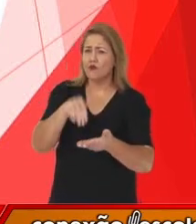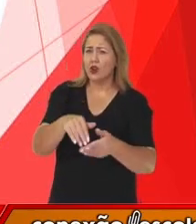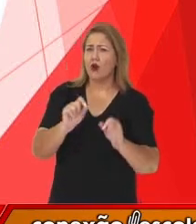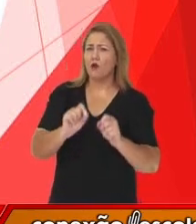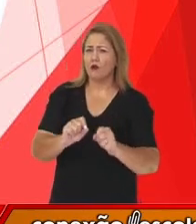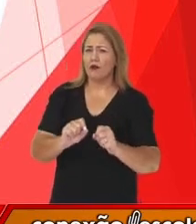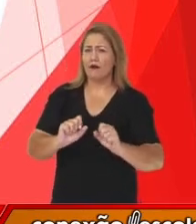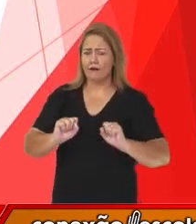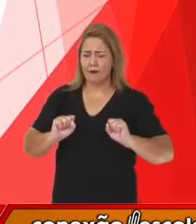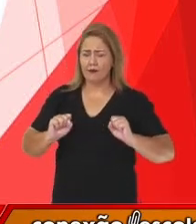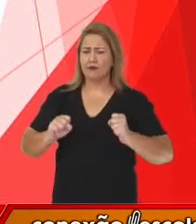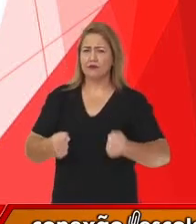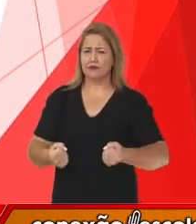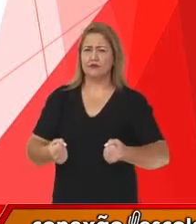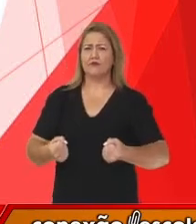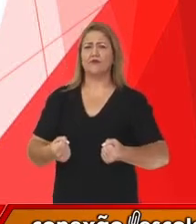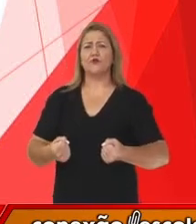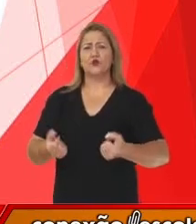barreiras